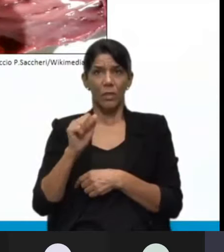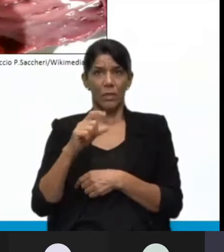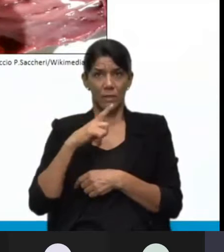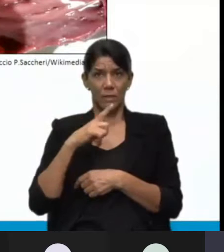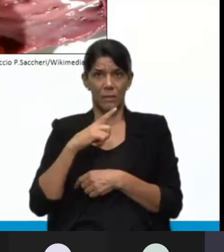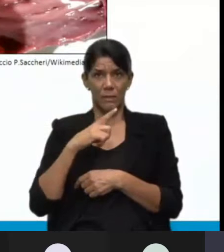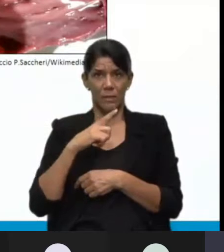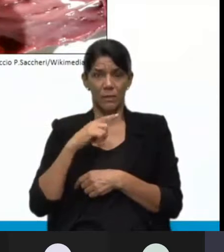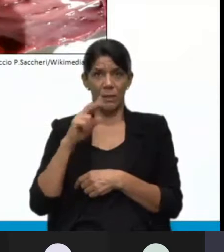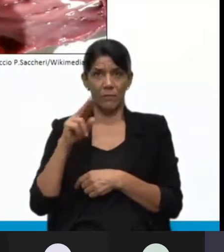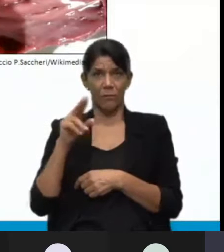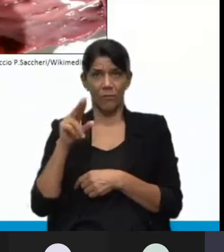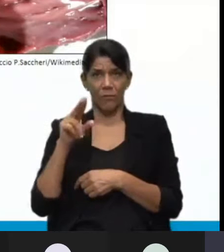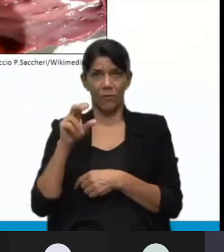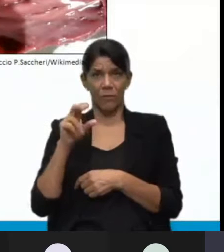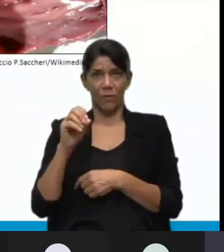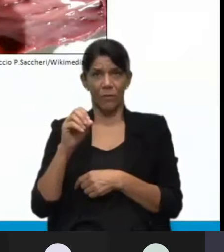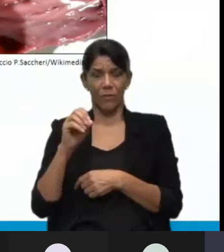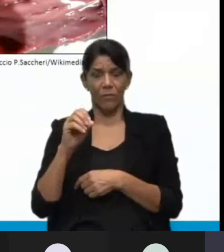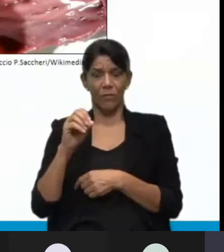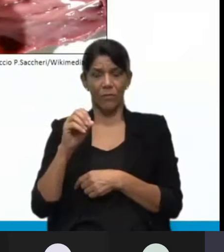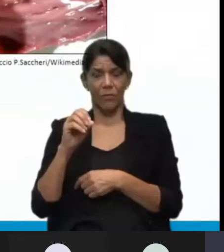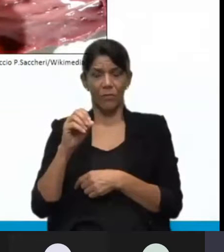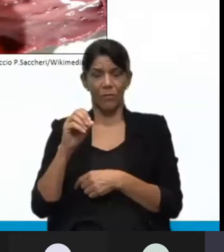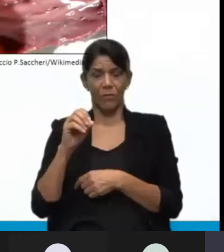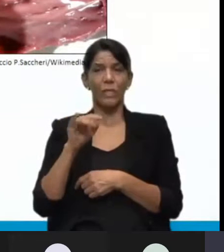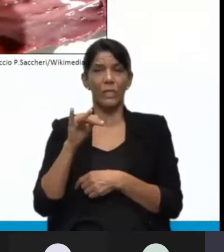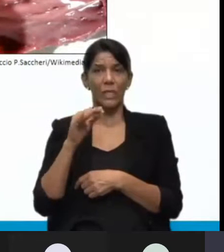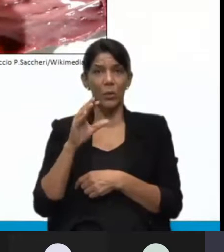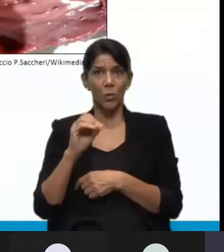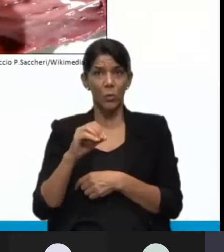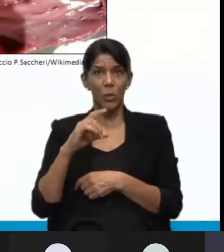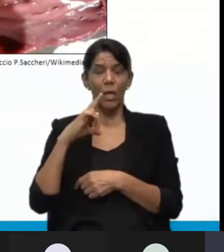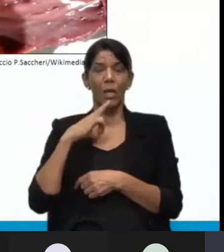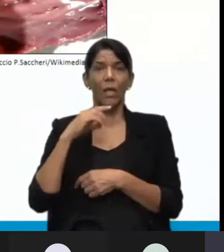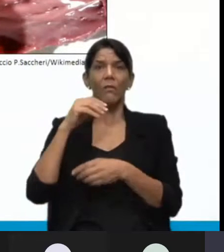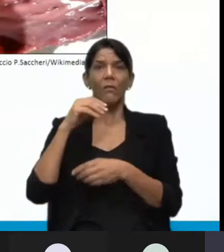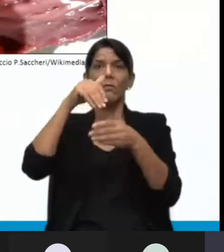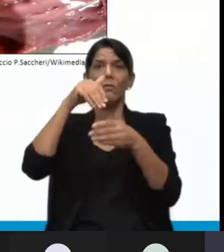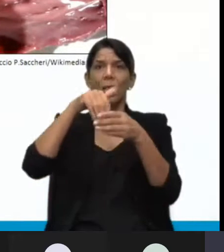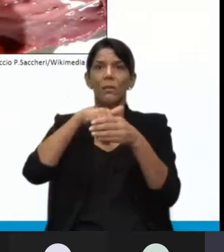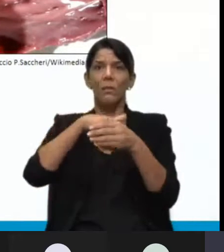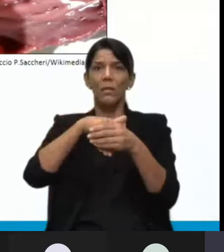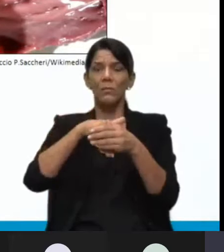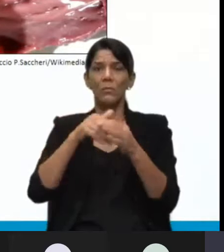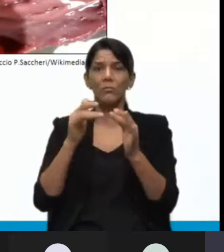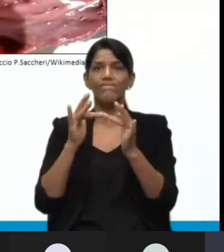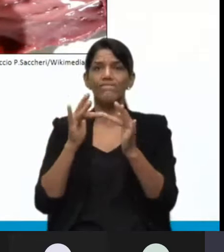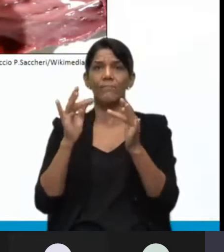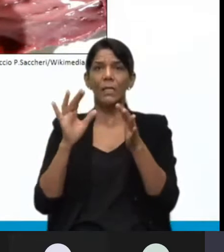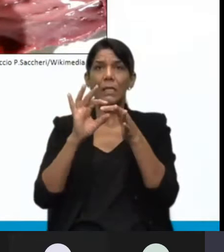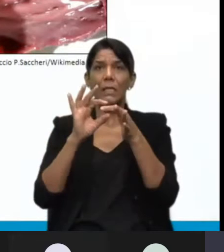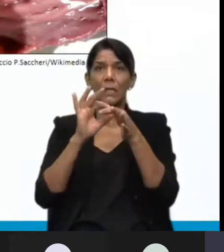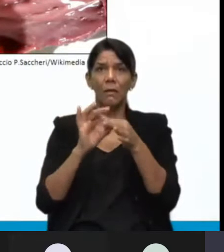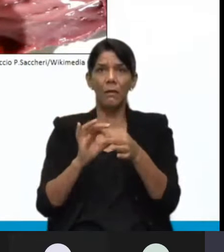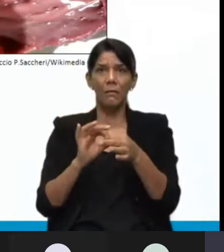válvulas das válvulas atrioventriculares, tá? Elas vão estar aqui